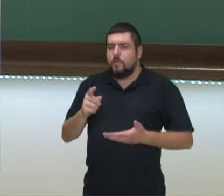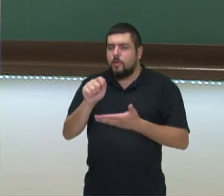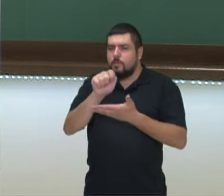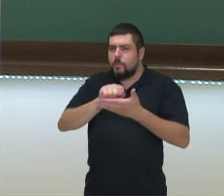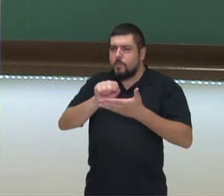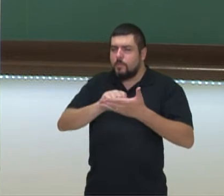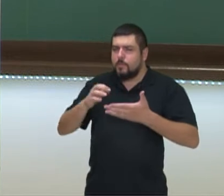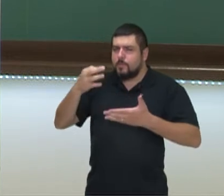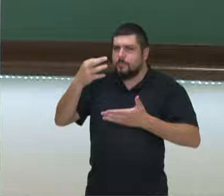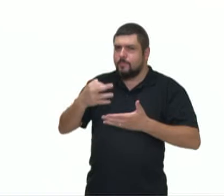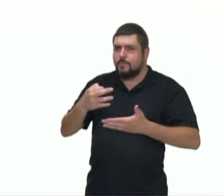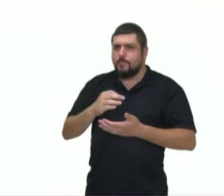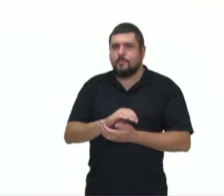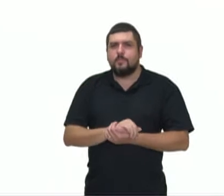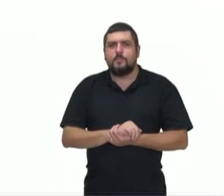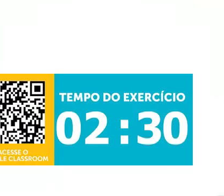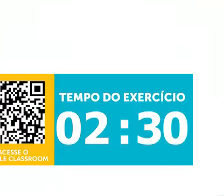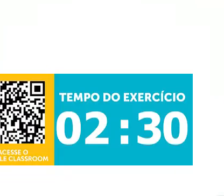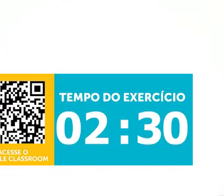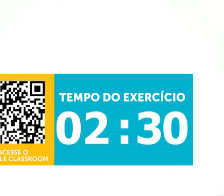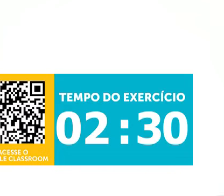frase corretamente.